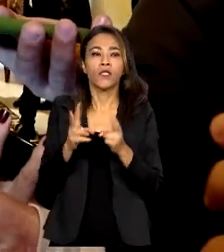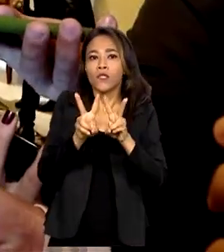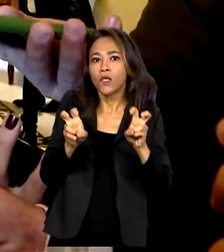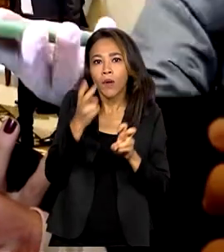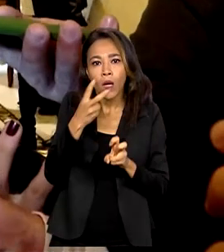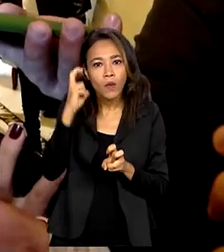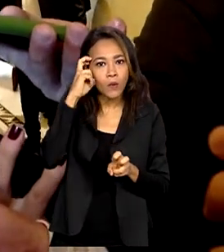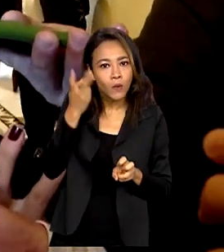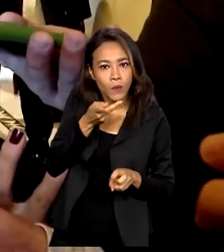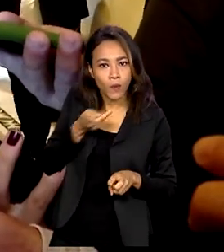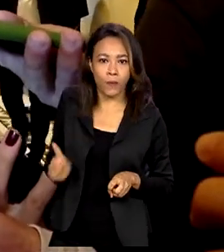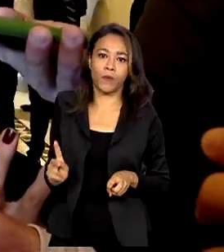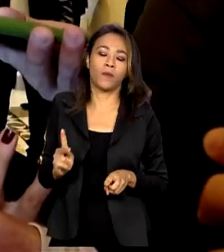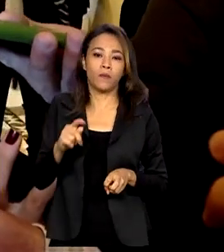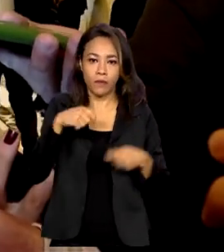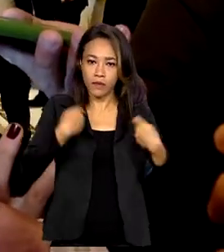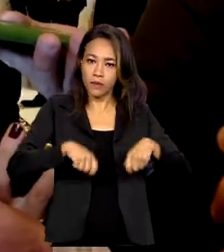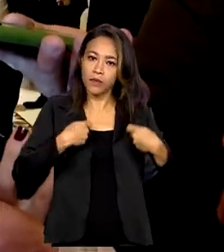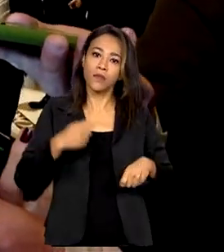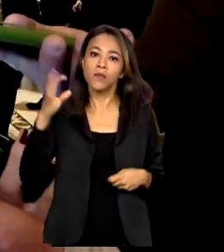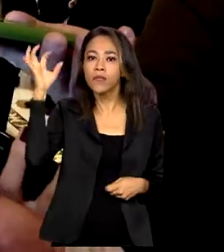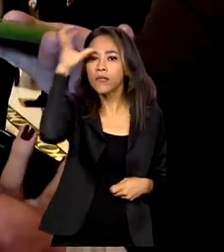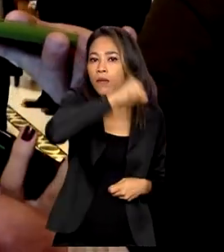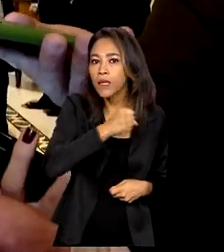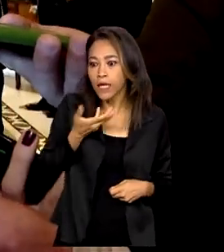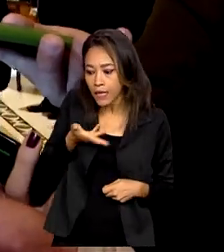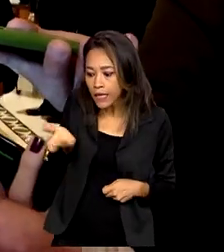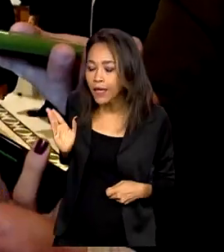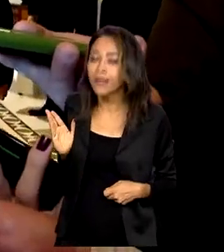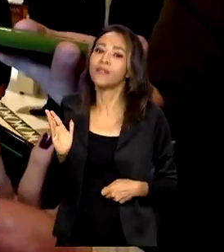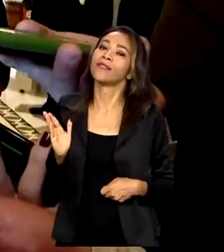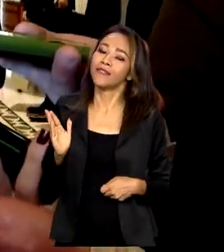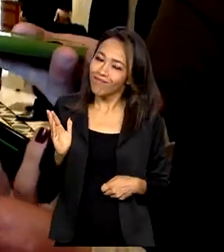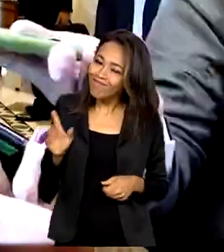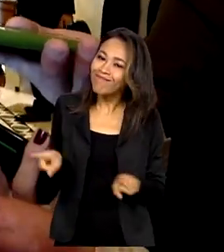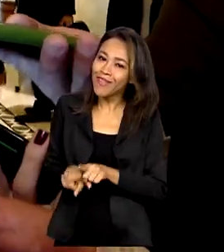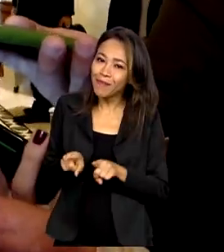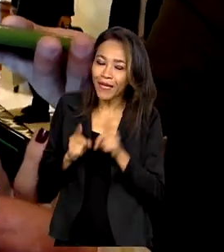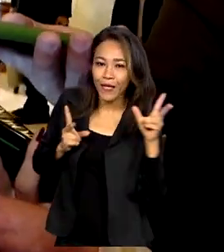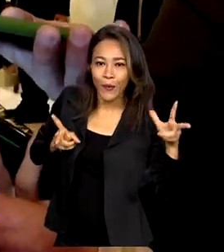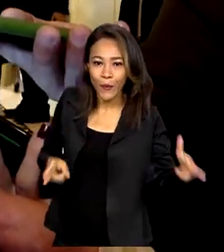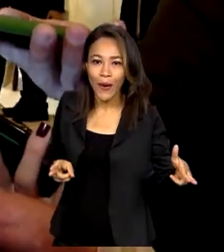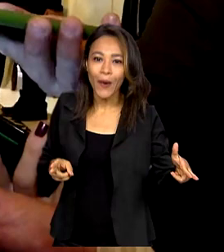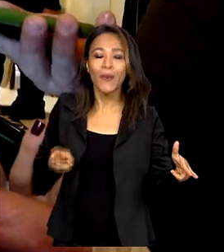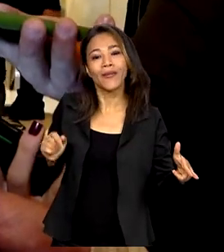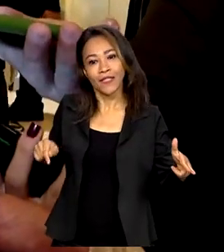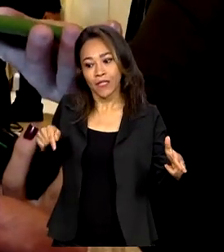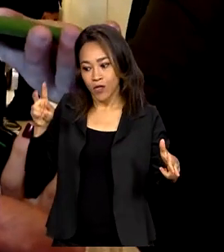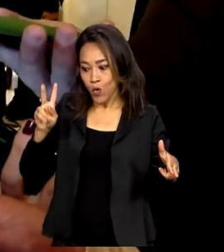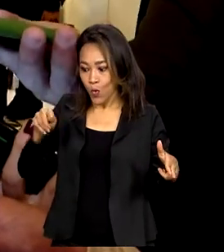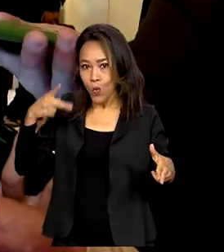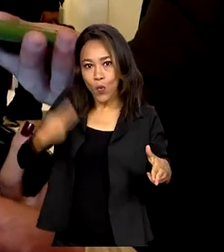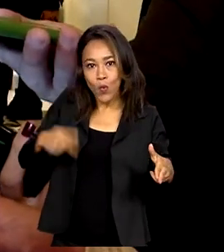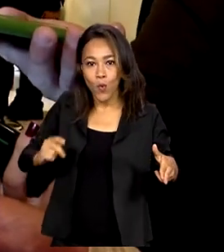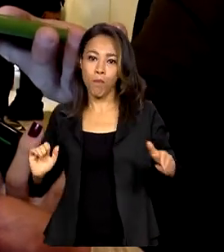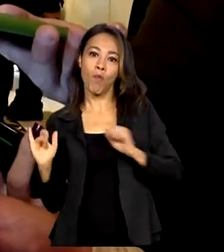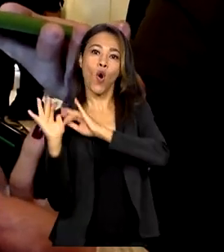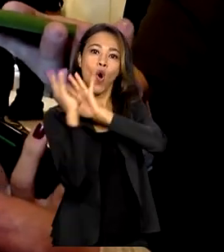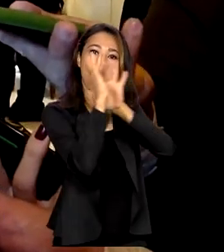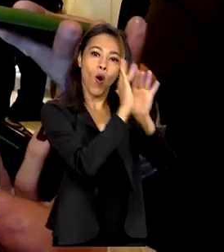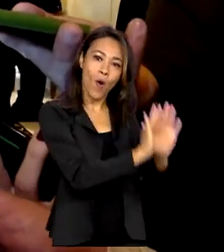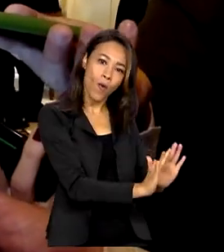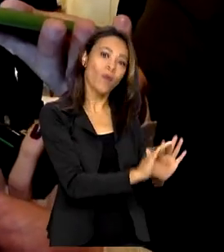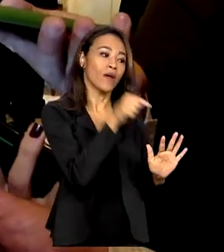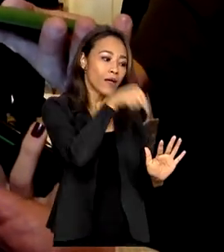É preciso que a gente aprenda, e os chineses também, de que é necessário ter mais chineses nas universidades brasileiras e